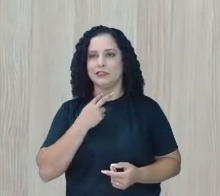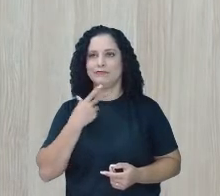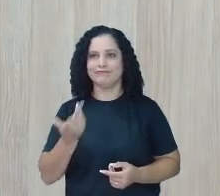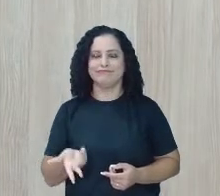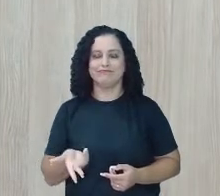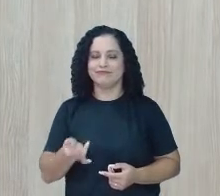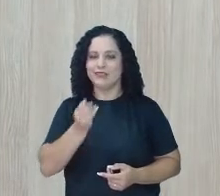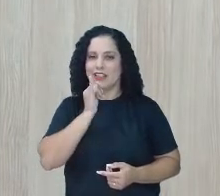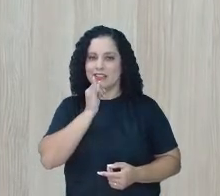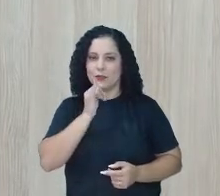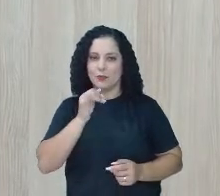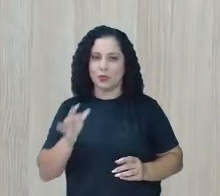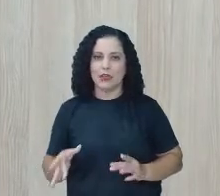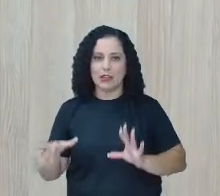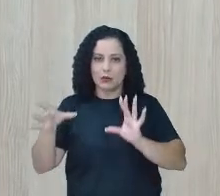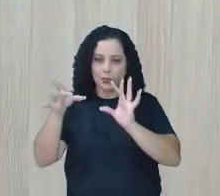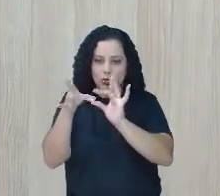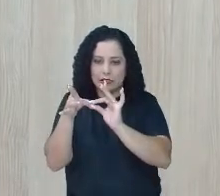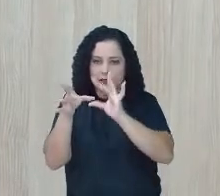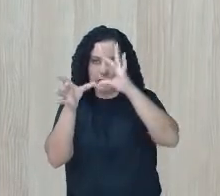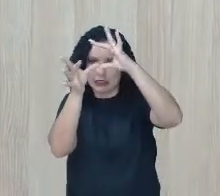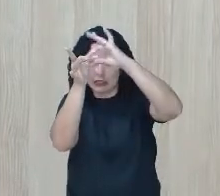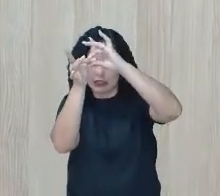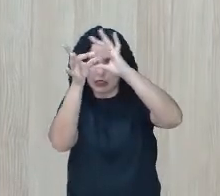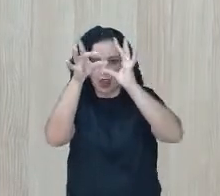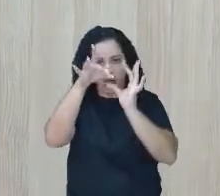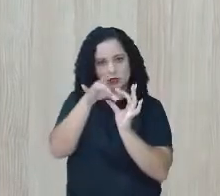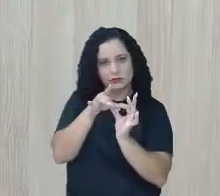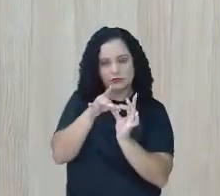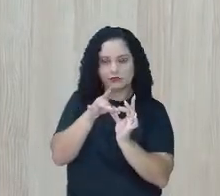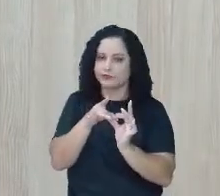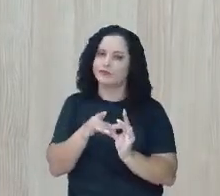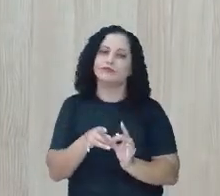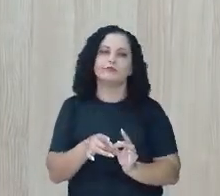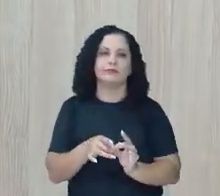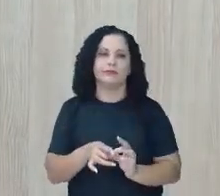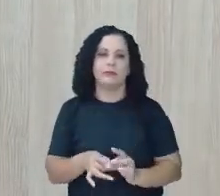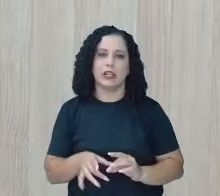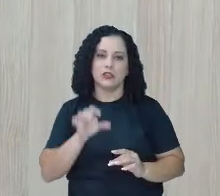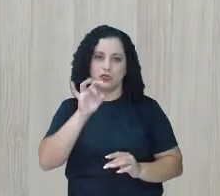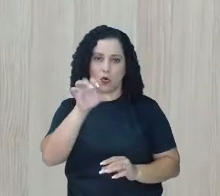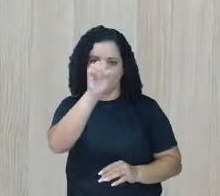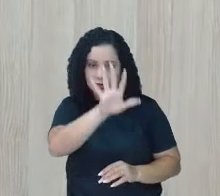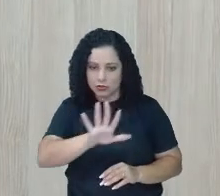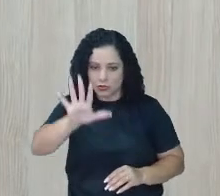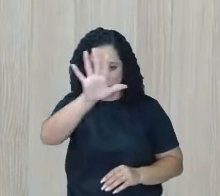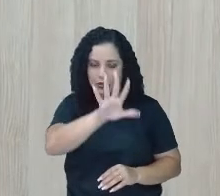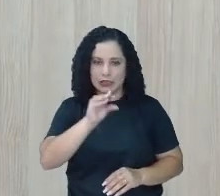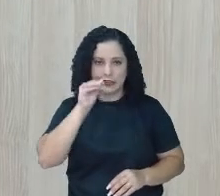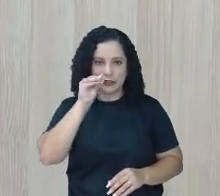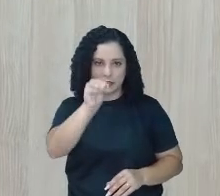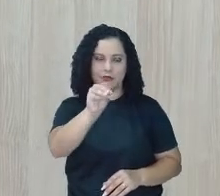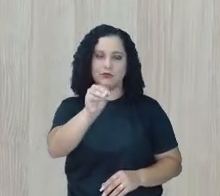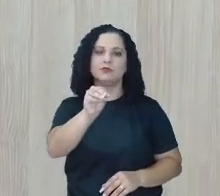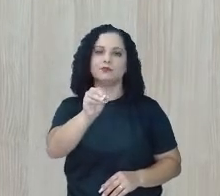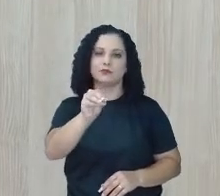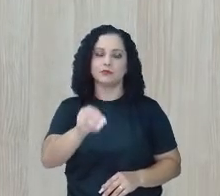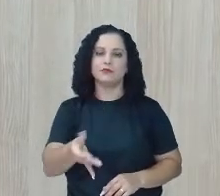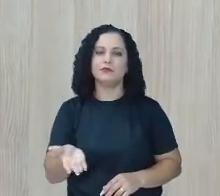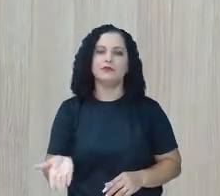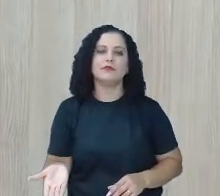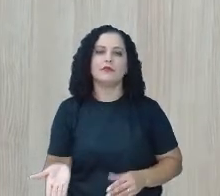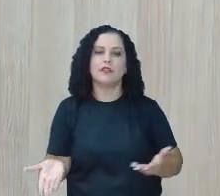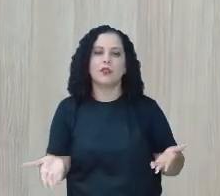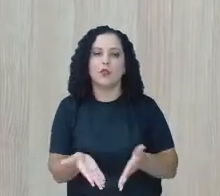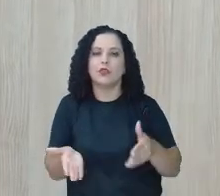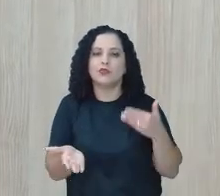um vértice com o outro que vem logo após. Então, a gente vai ter essa diagonal na parte interna do nosso polígono, tá certo? Vamos estudar